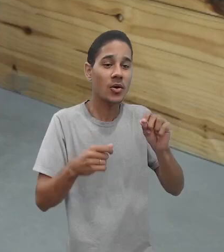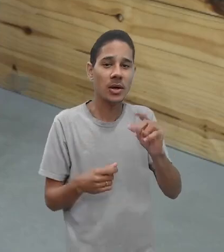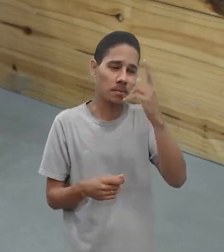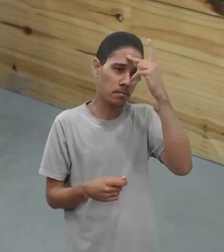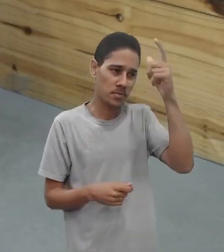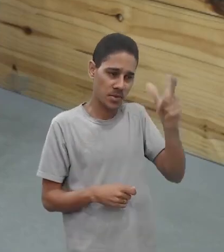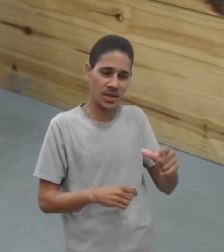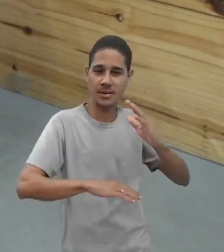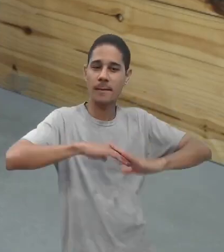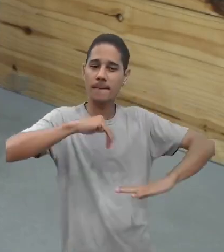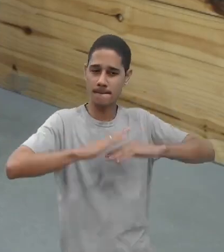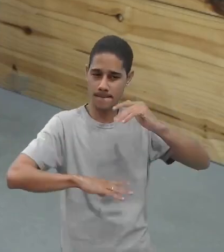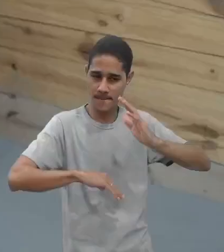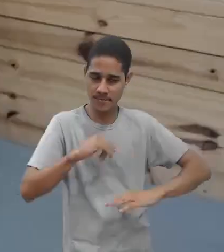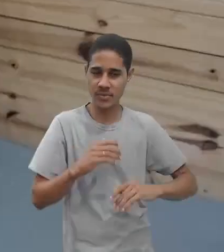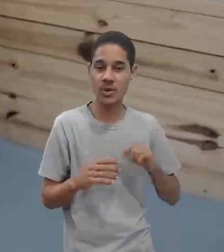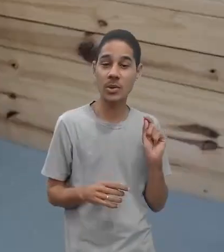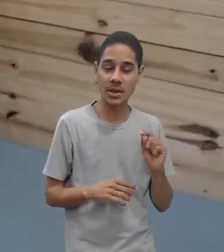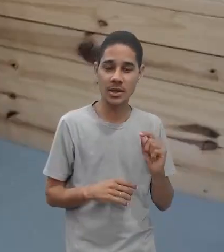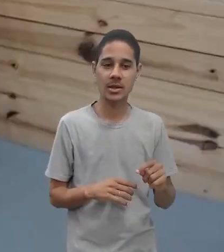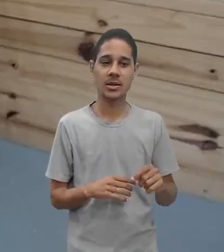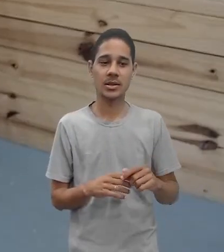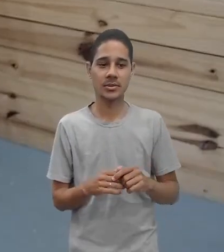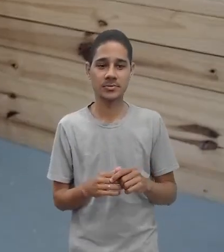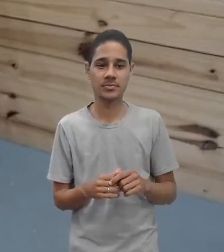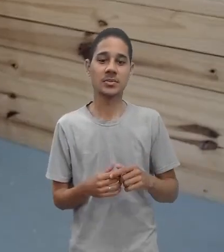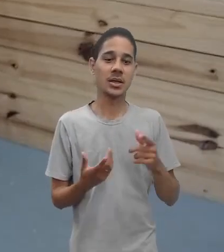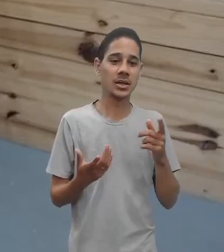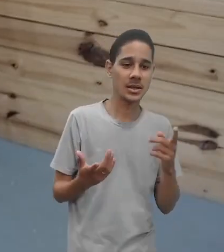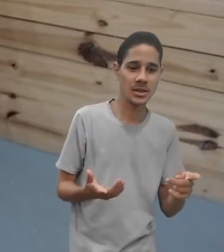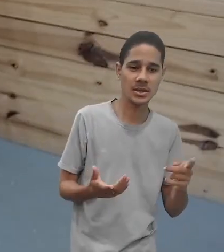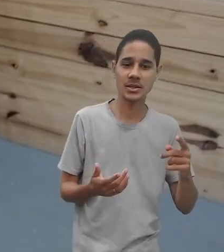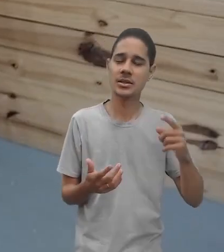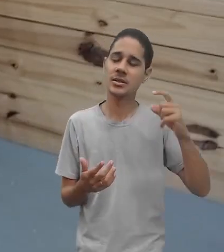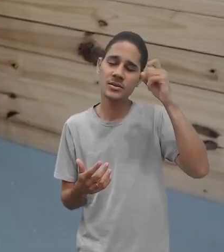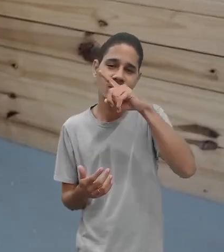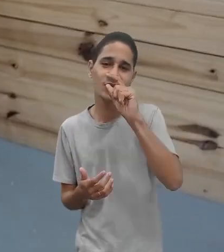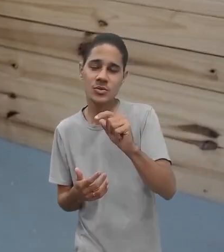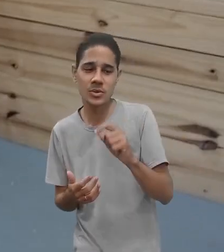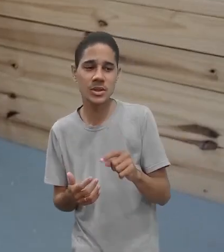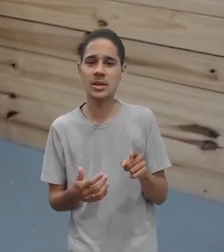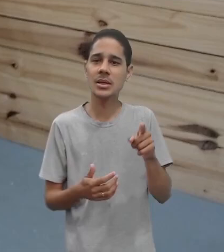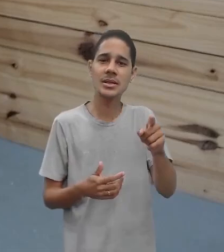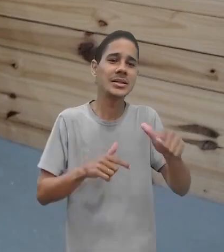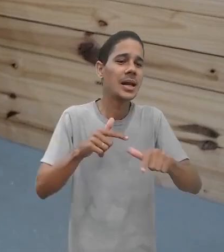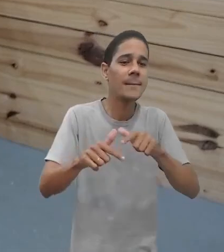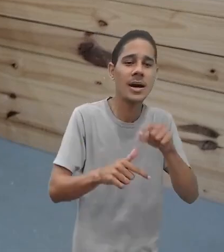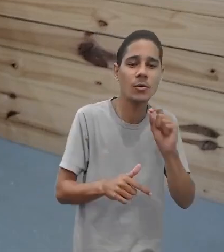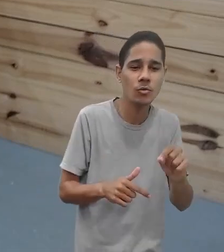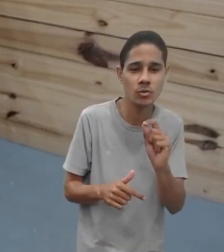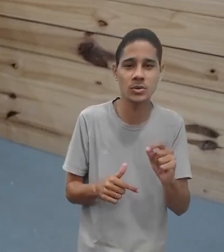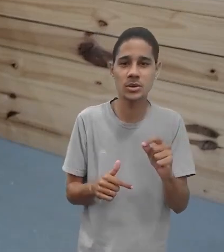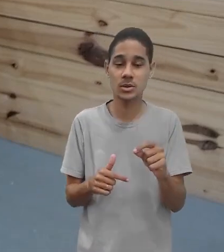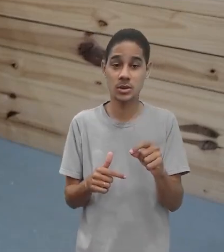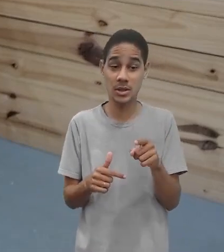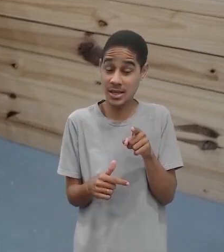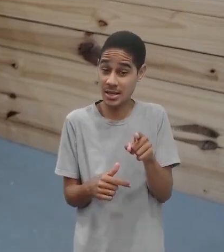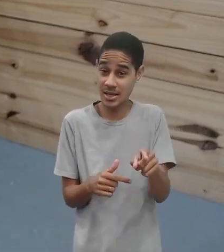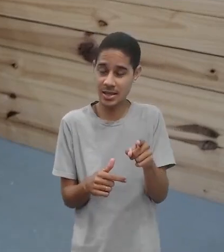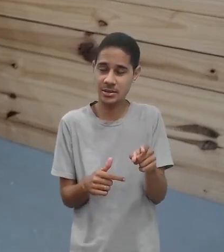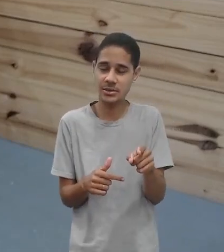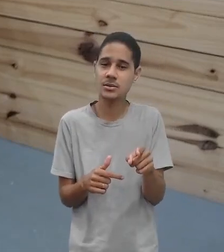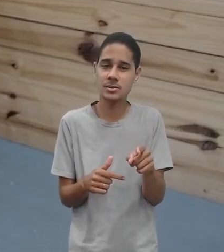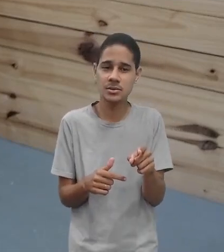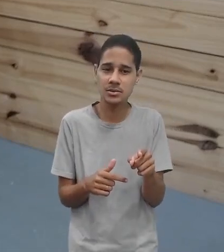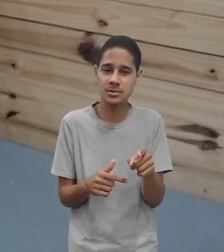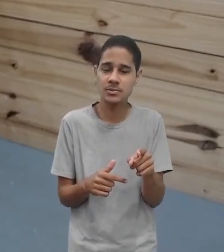é importante. Então, entender qual é essa dificuldade, de que forma ele está trabalhando e se isso está impactando no